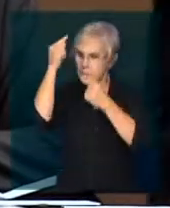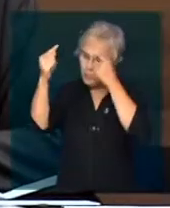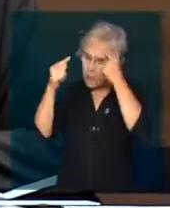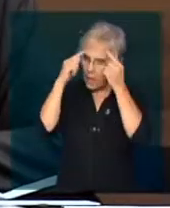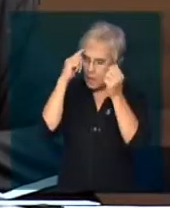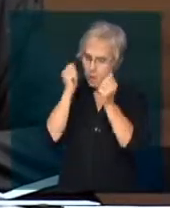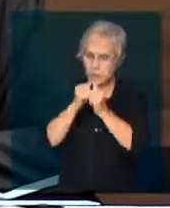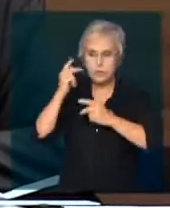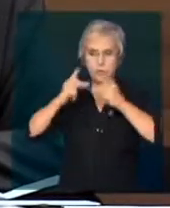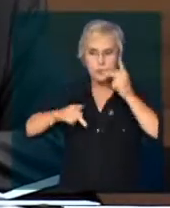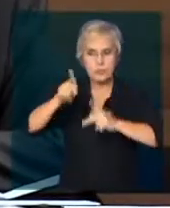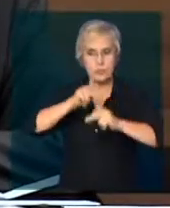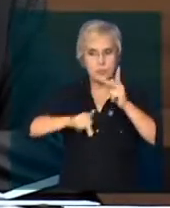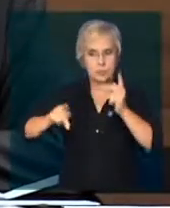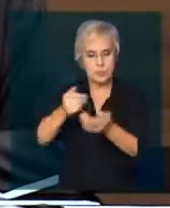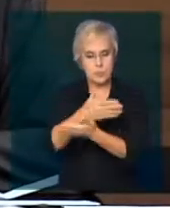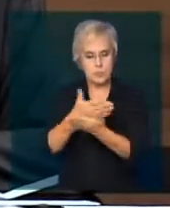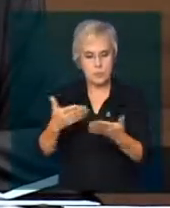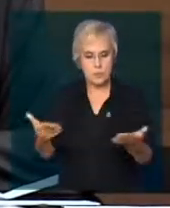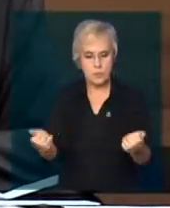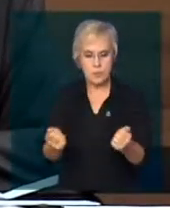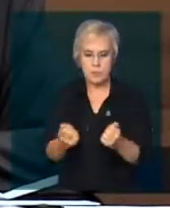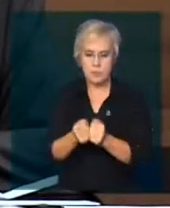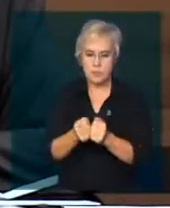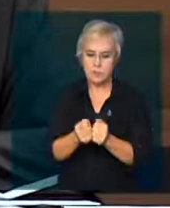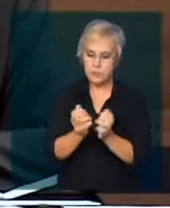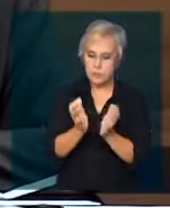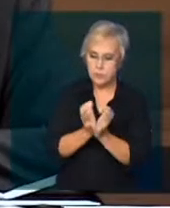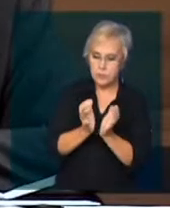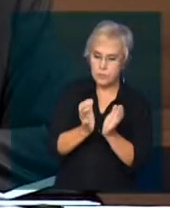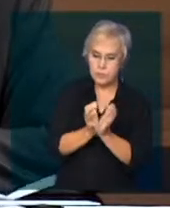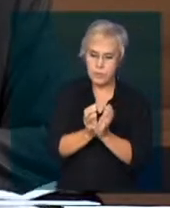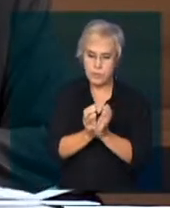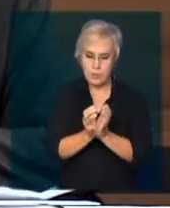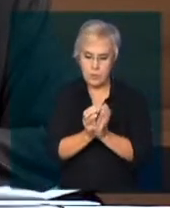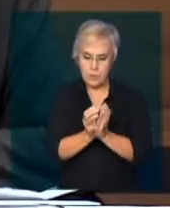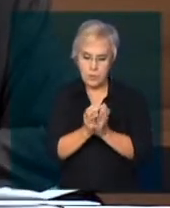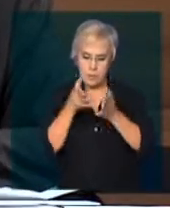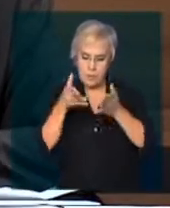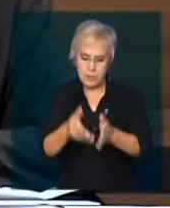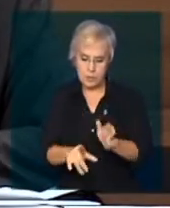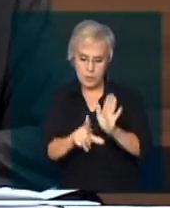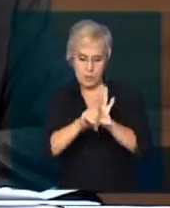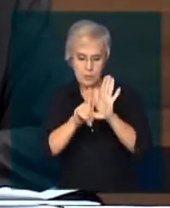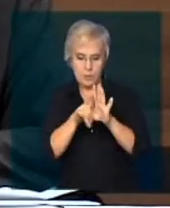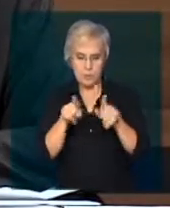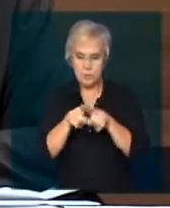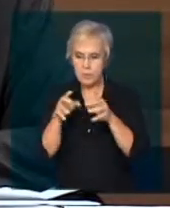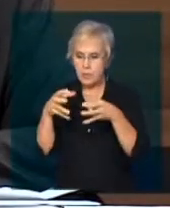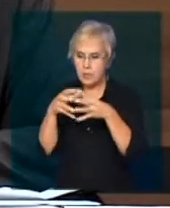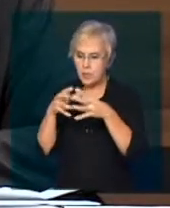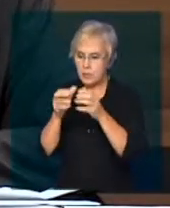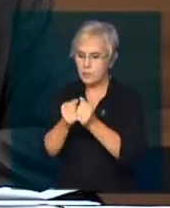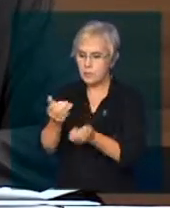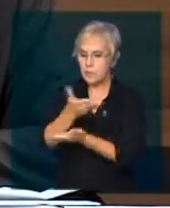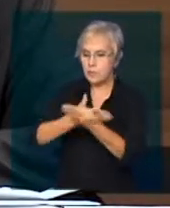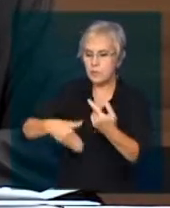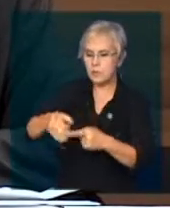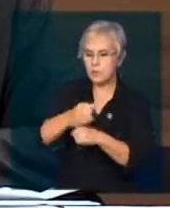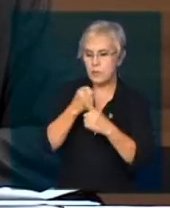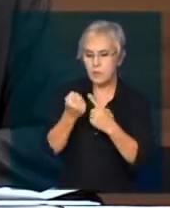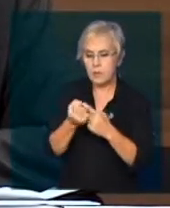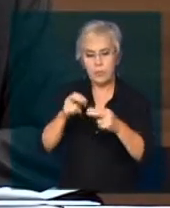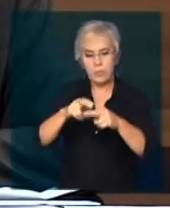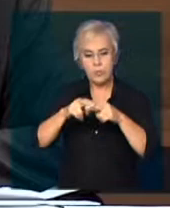as políticas públicas entre o legislador e o cidadão. Por isso, a participação do cidadão no portal É